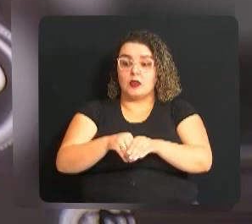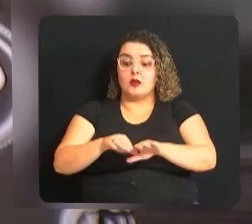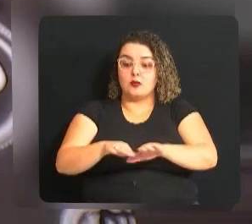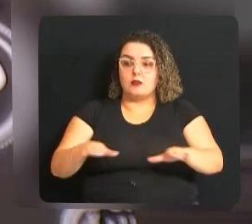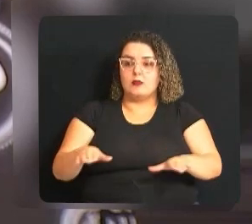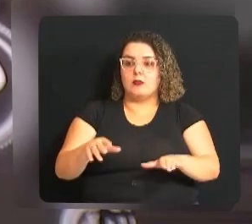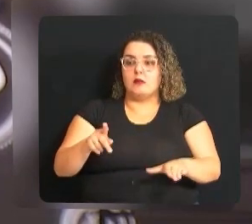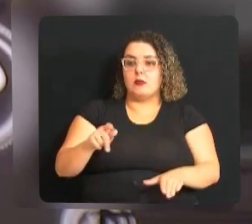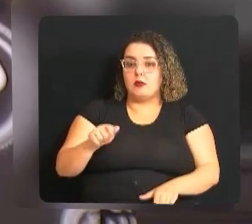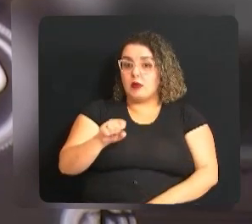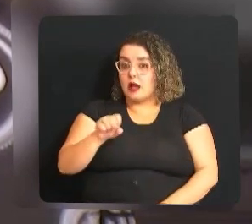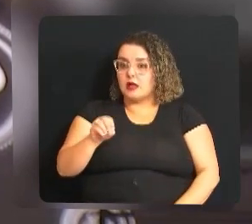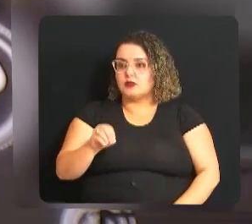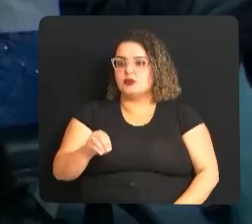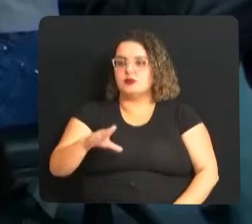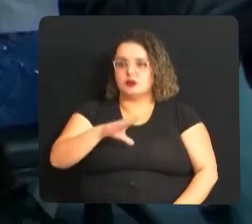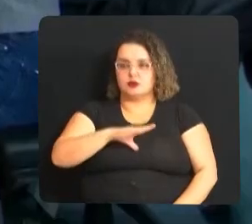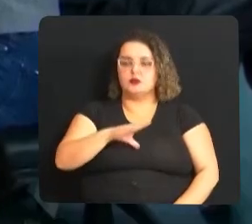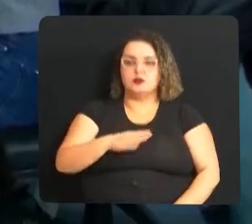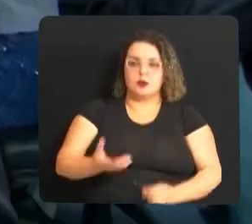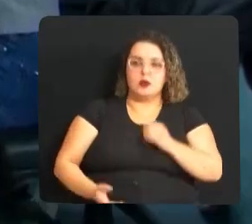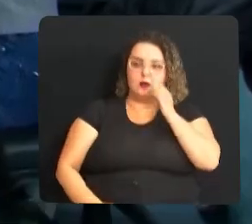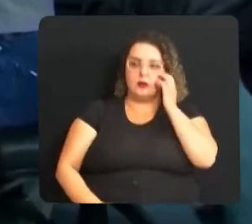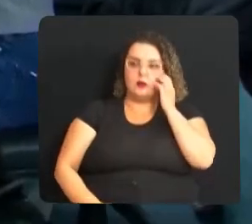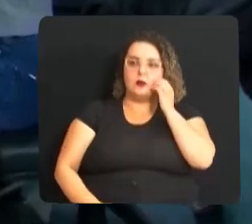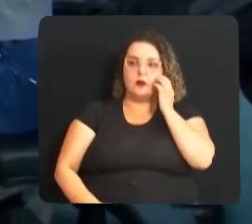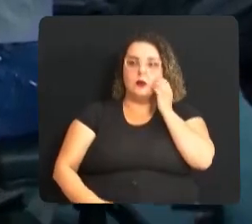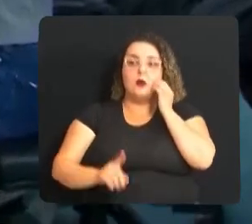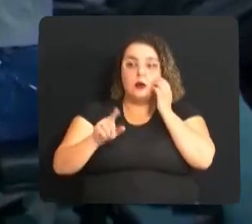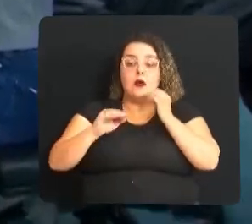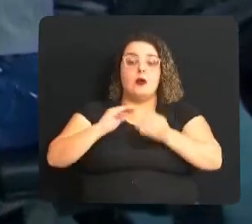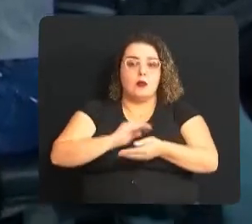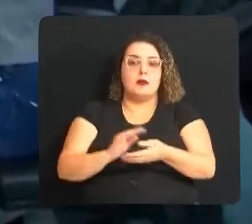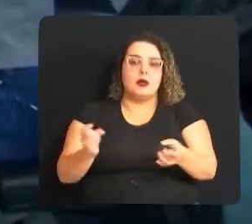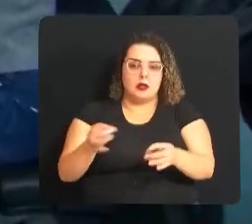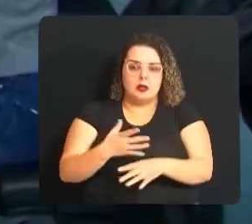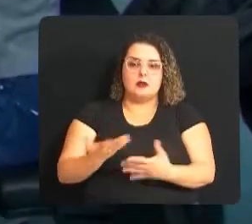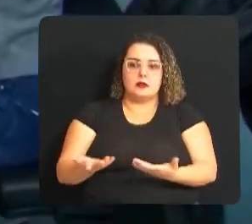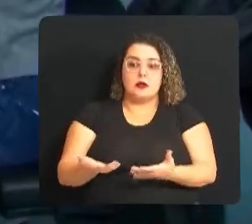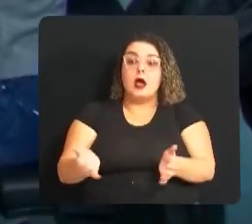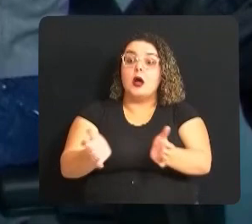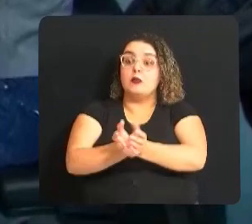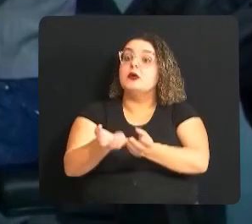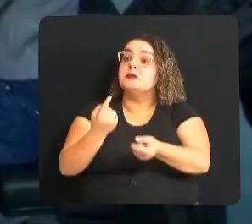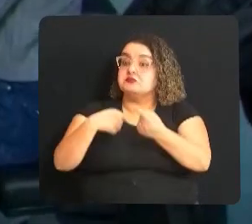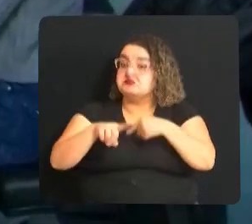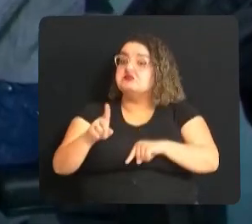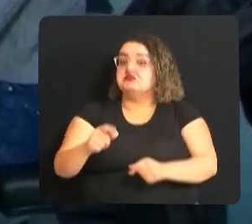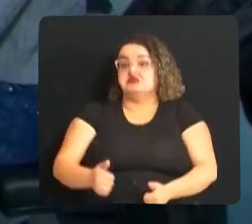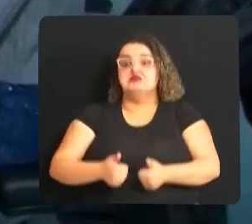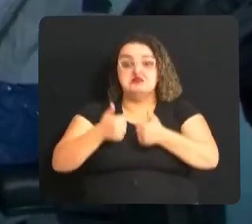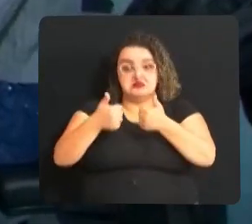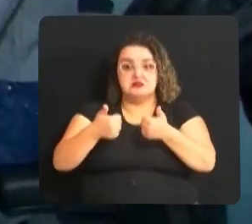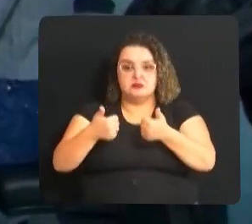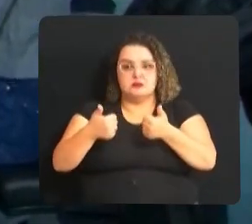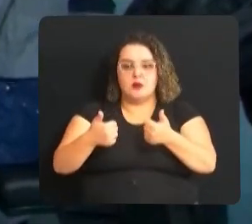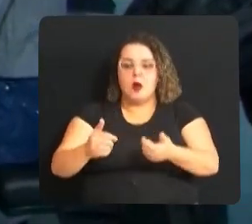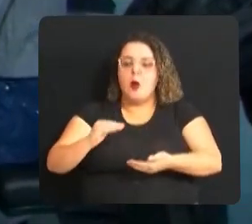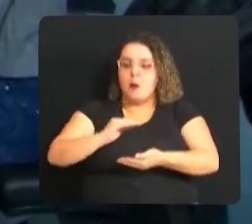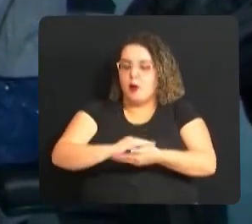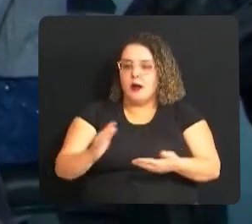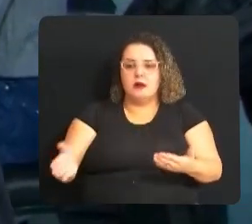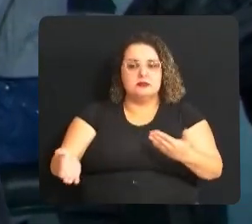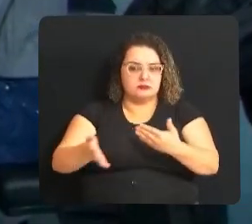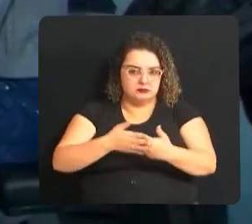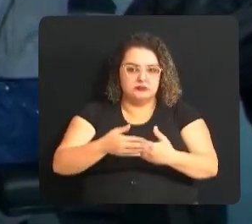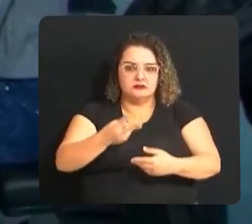funcionamento dentro do Paço Municipal. Bom, o poupatempo hoje é um assunto resolvido. A comissão teve êxito. Tão logo o